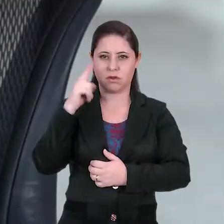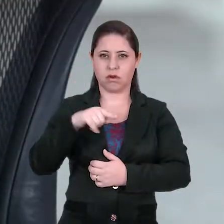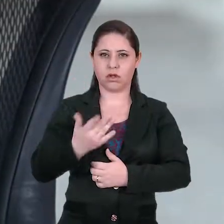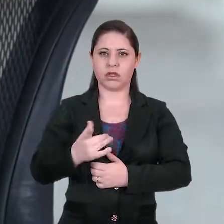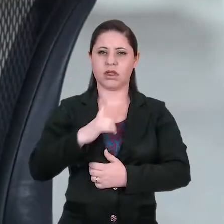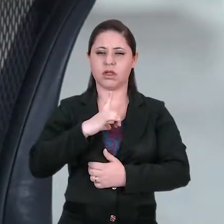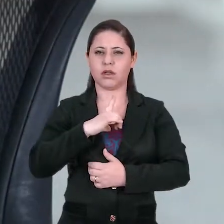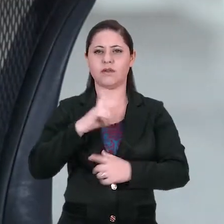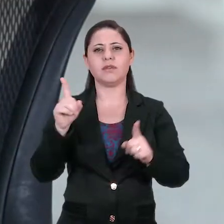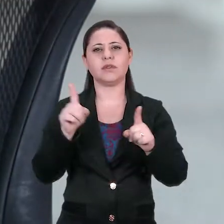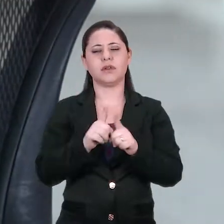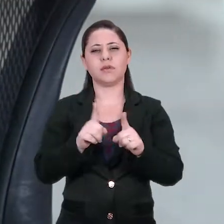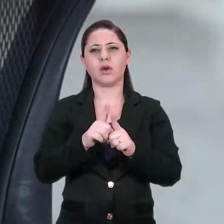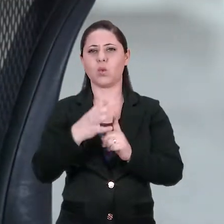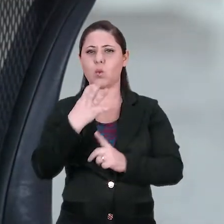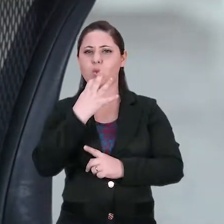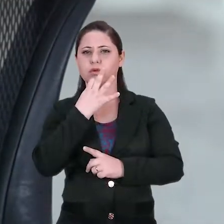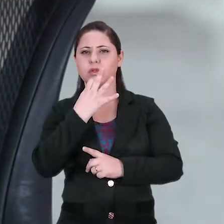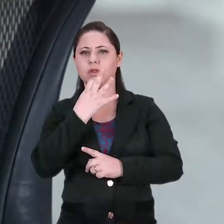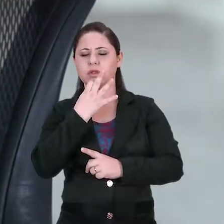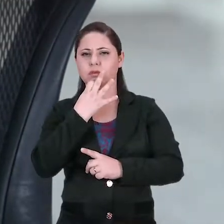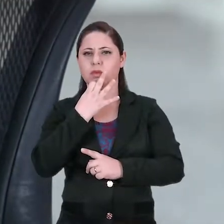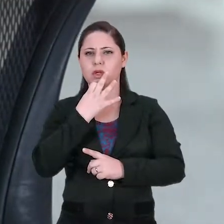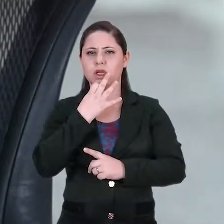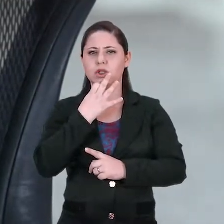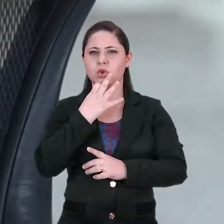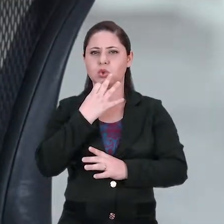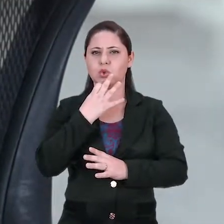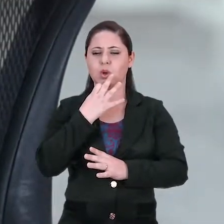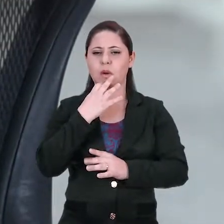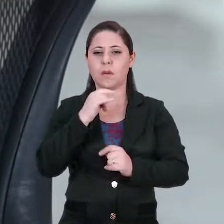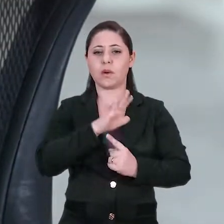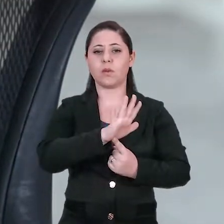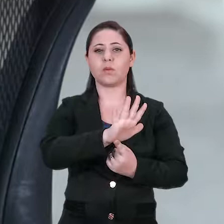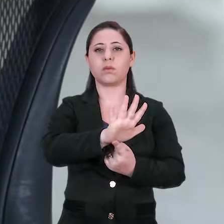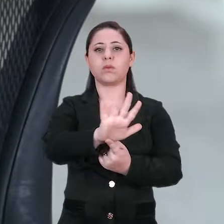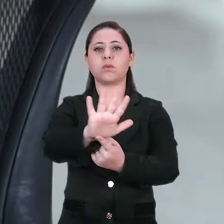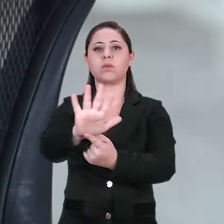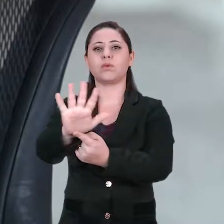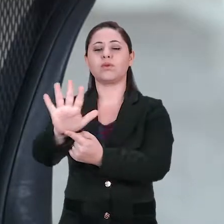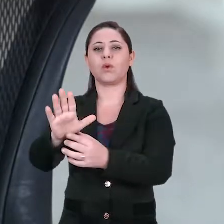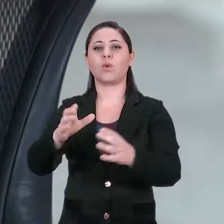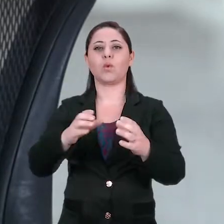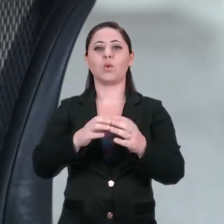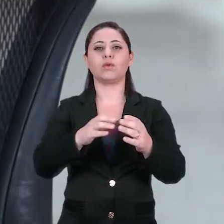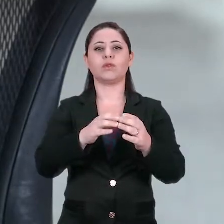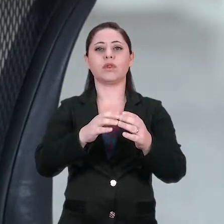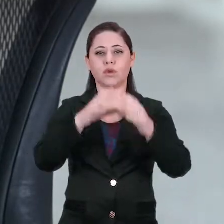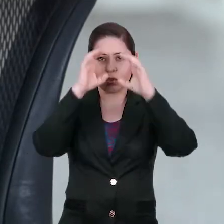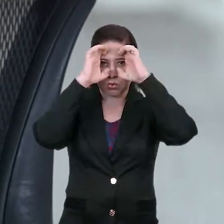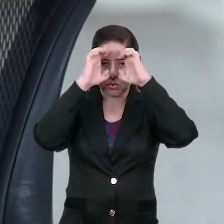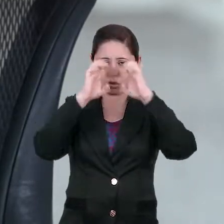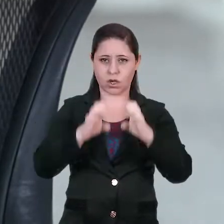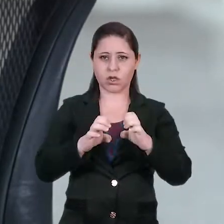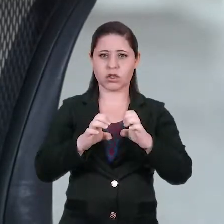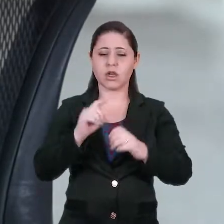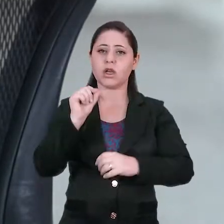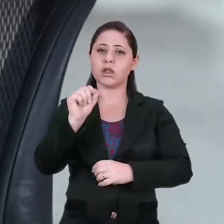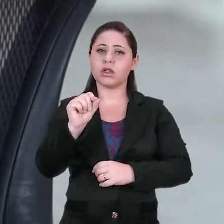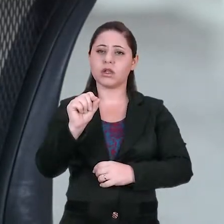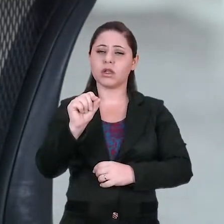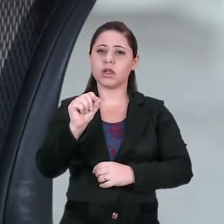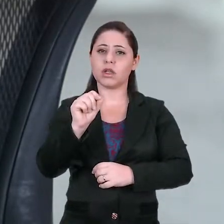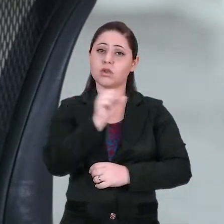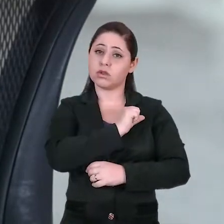e tivemos conhecimento suficiente para mostrar ao Conselho de Ética que o